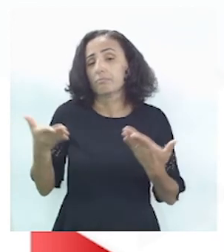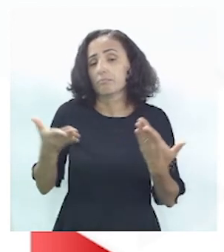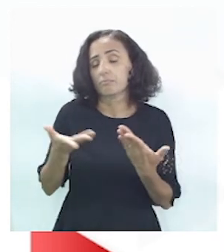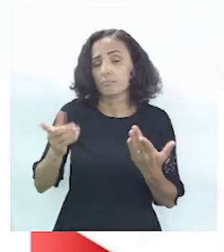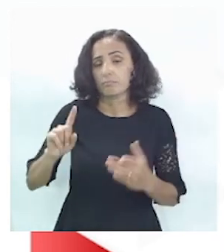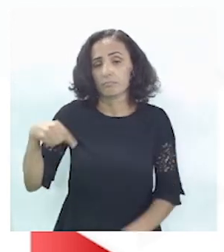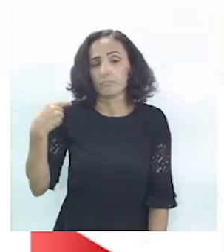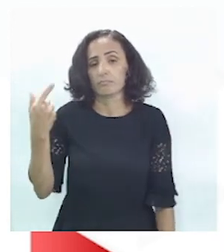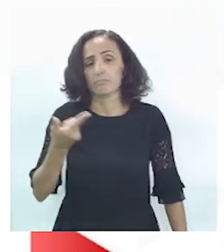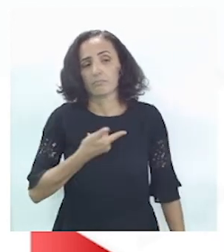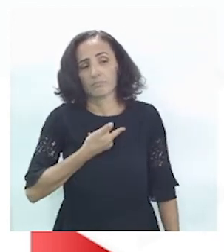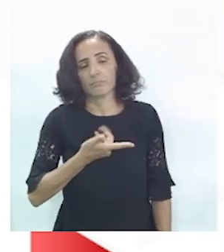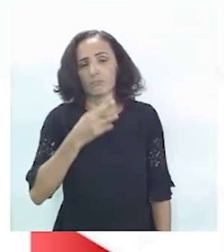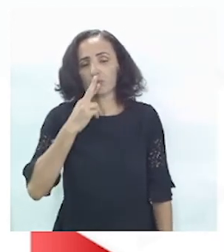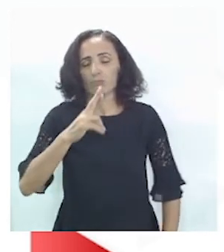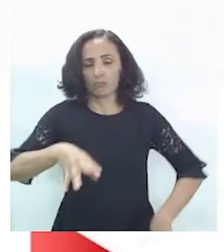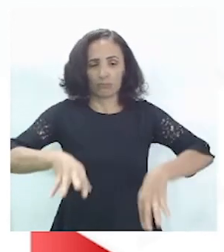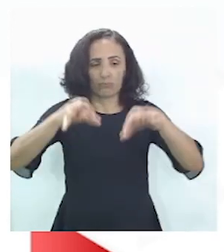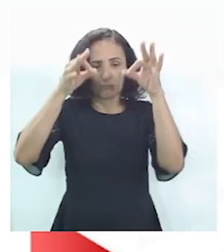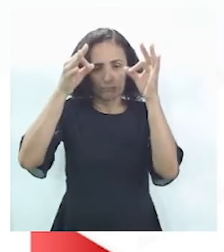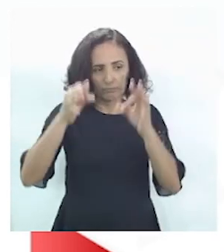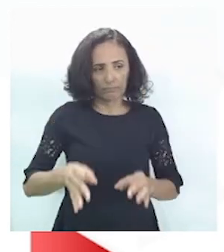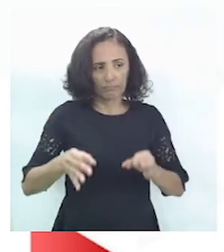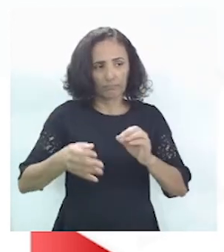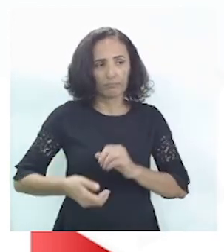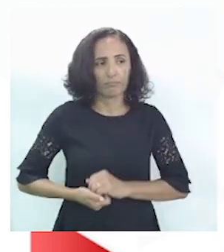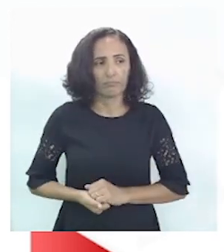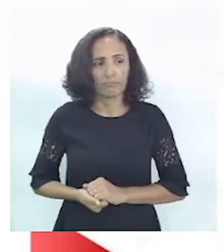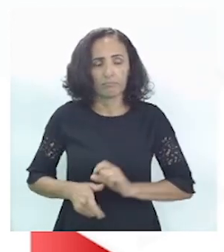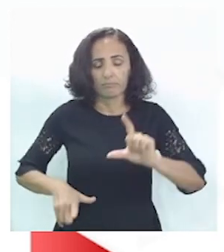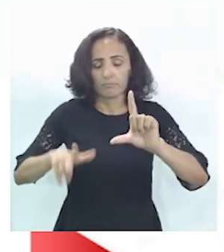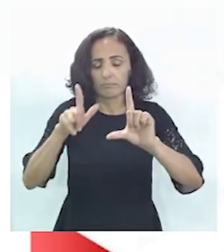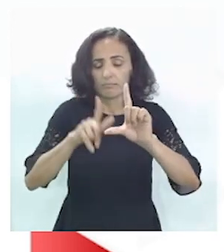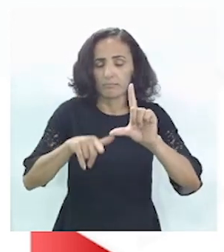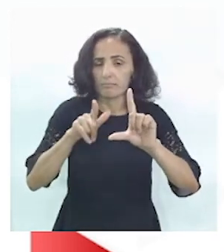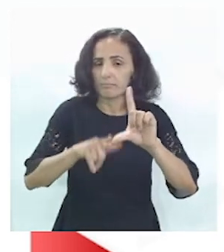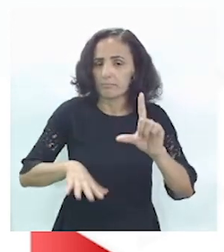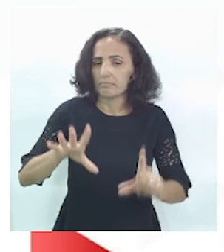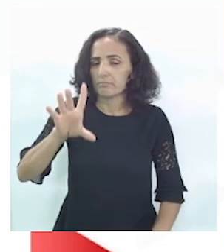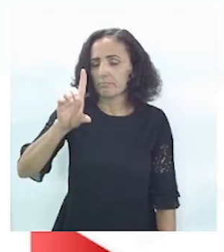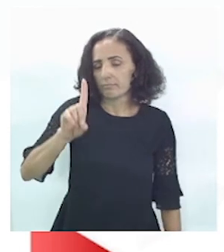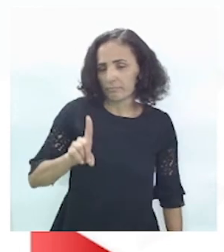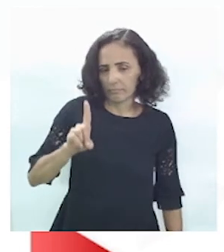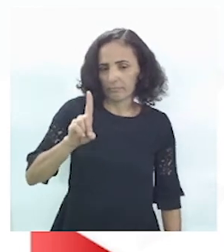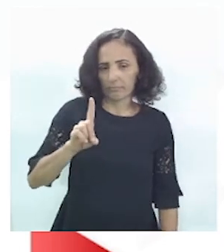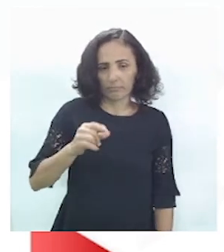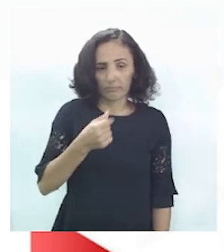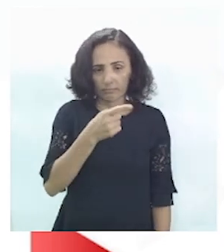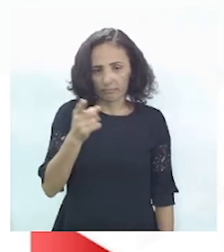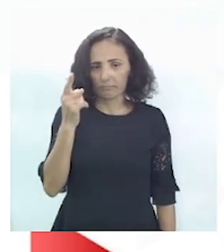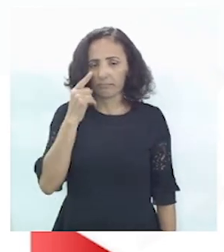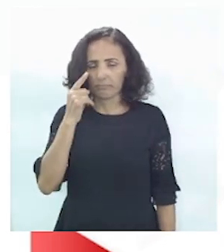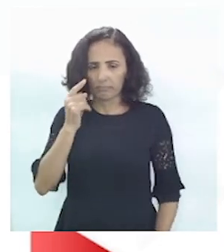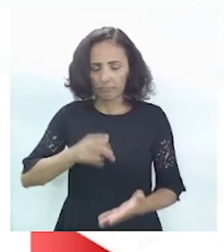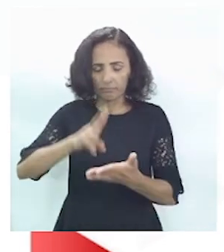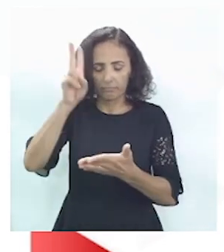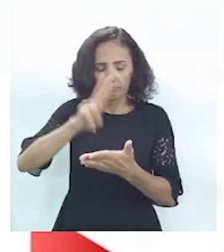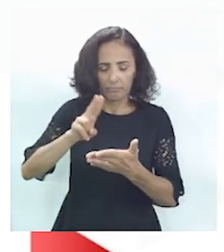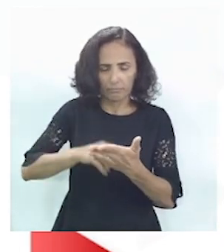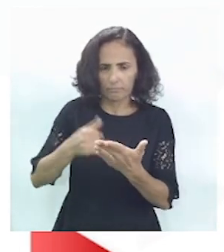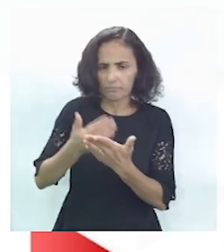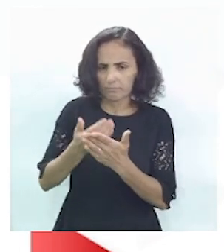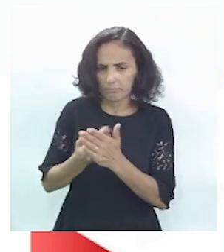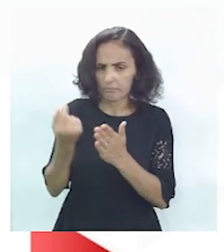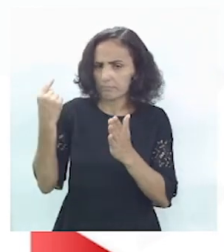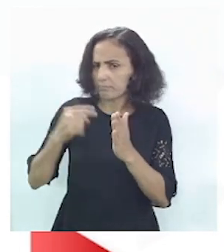para a nossa resposta, que é a letra D. A energia eólica ela tem como principal